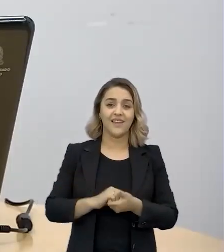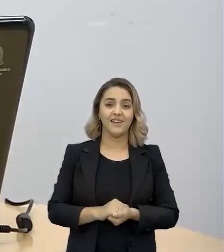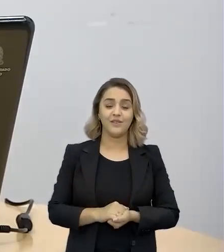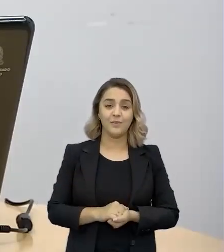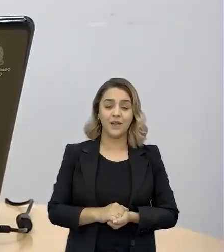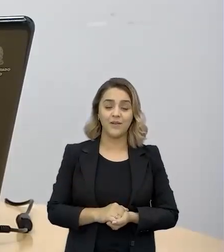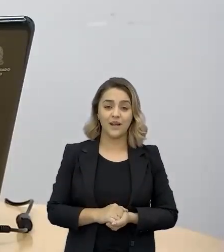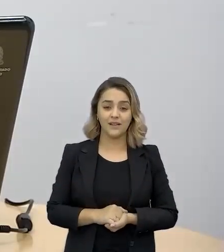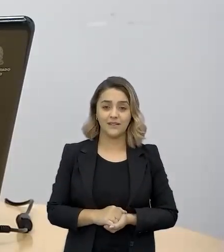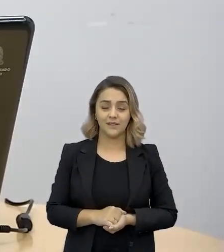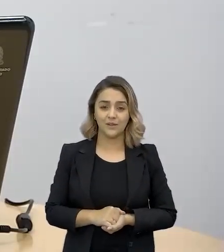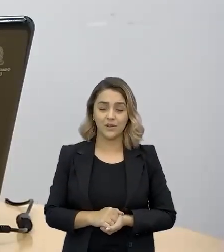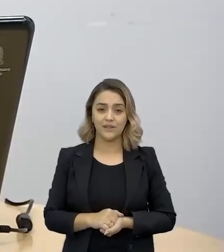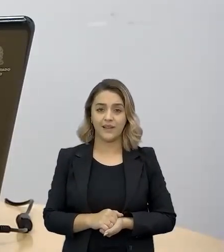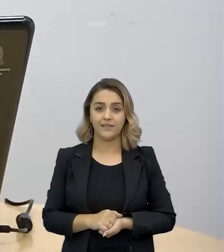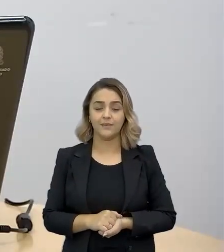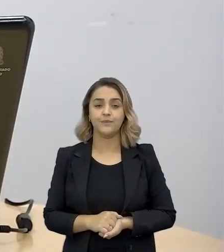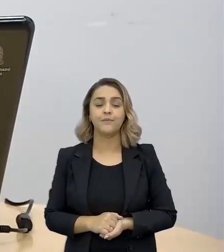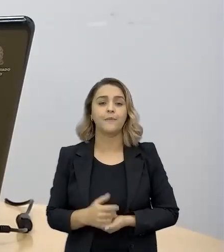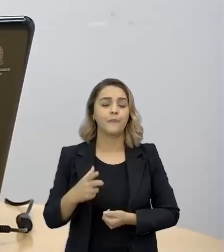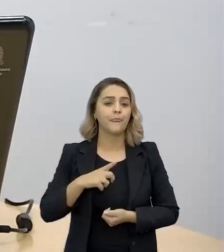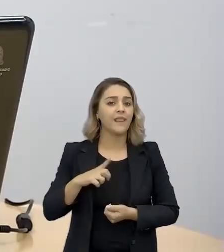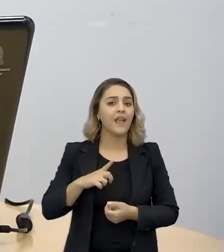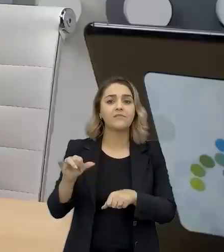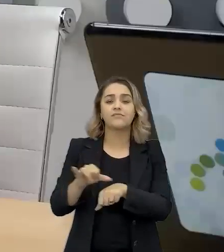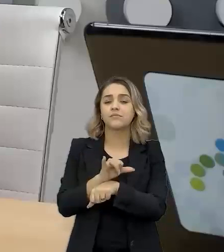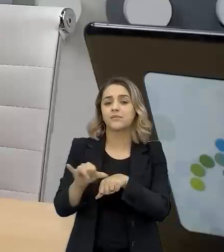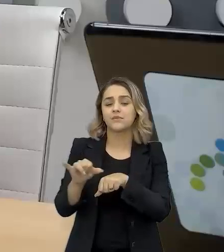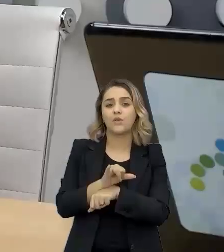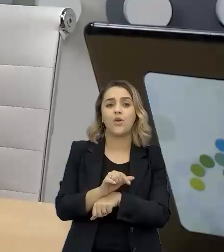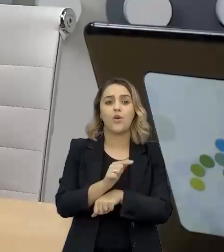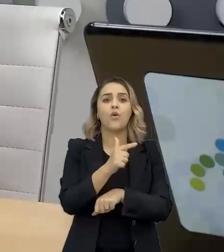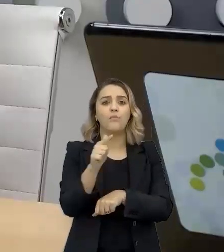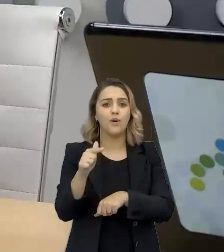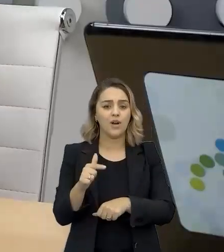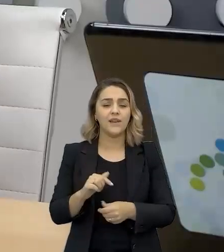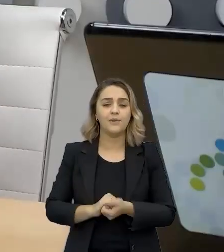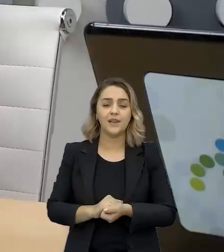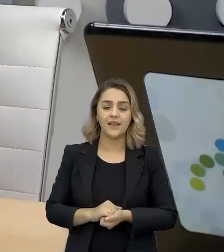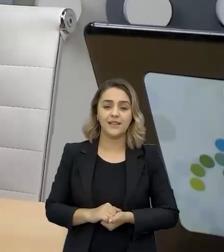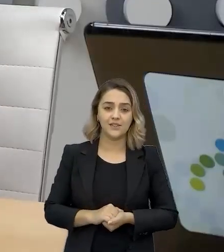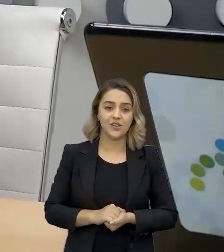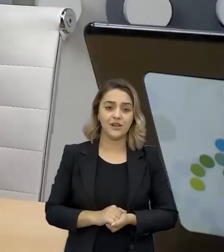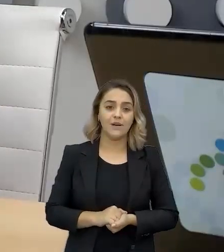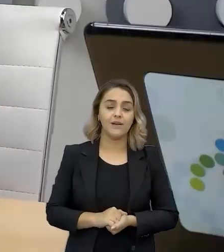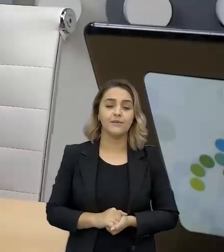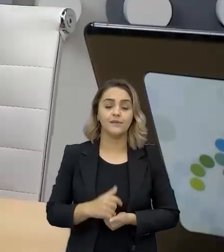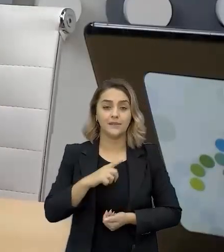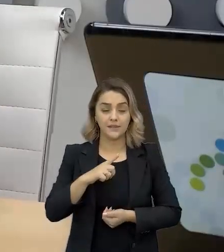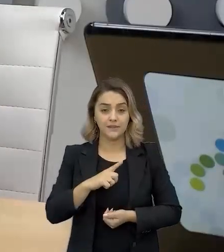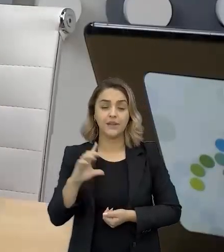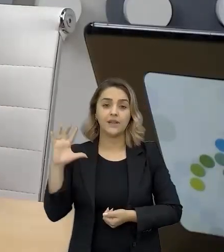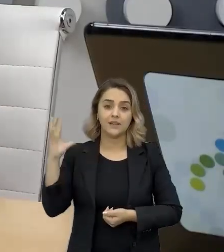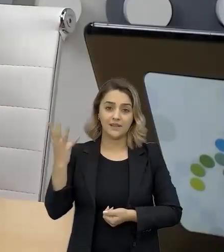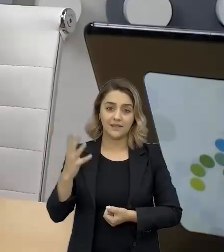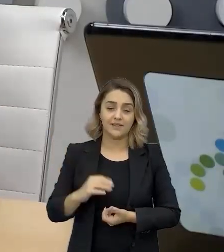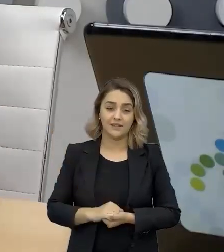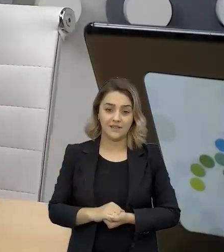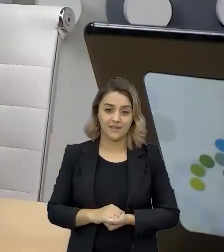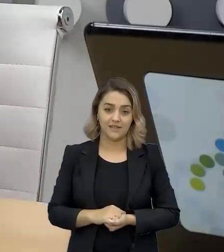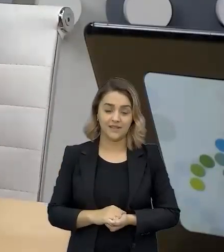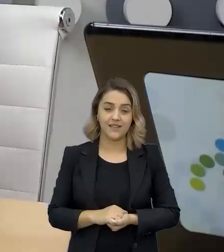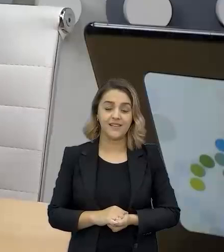Né? Outros horizontes aí. E um medo que nós não devemos ter é do erro, né? Que erros vão acontecer. Então, eu tentei